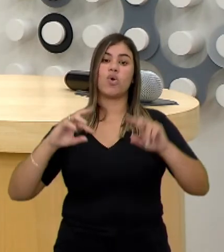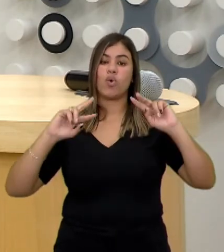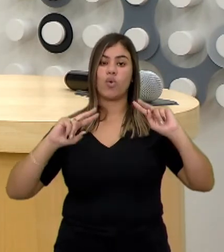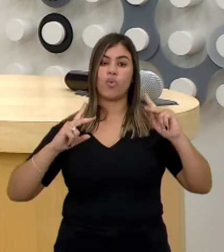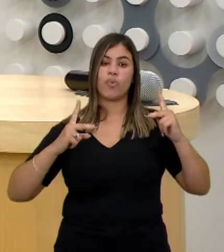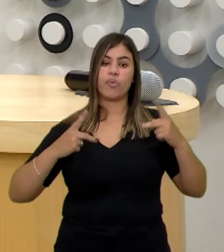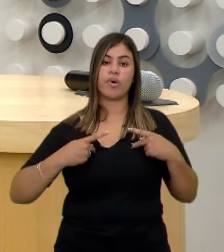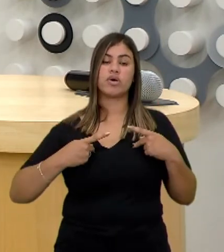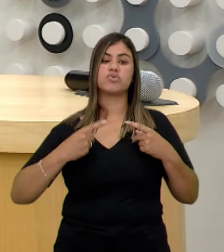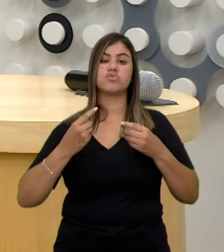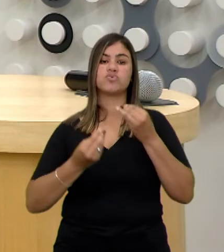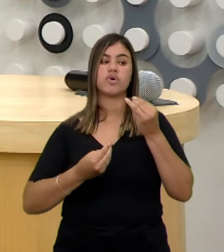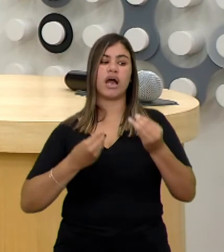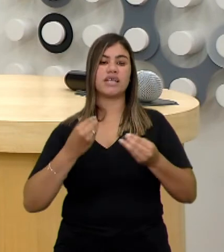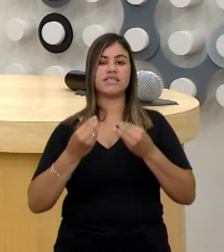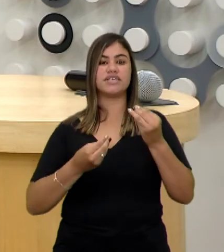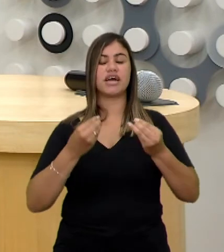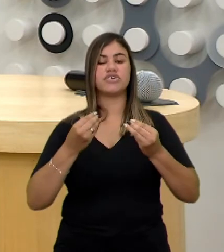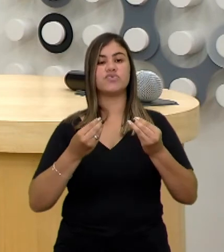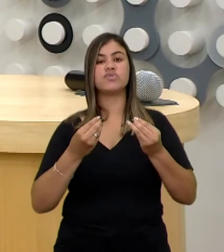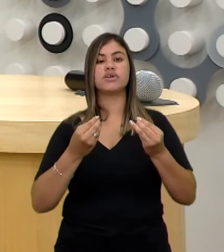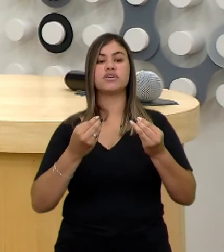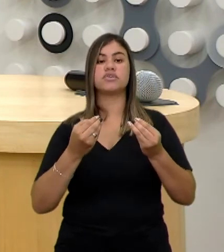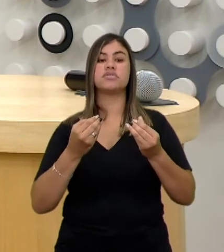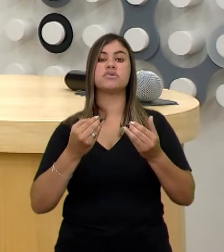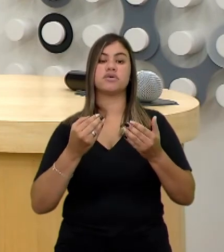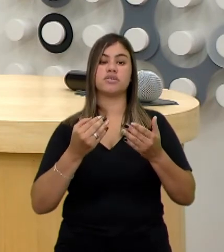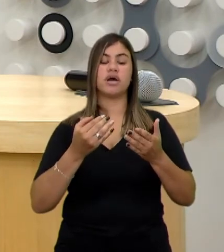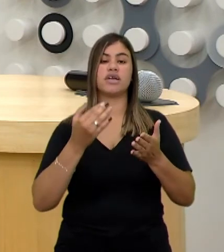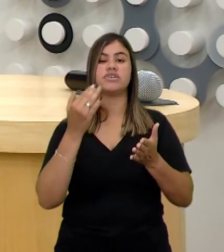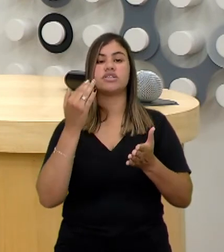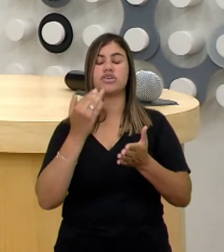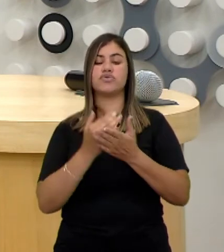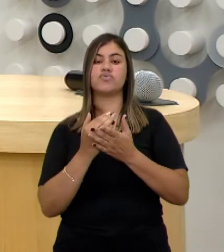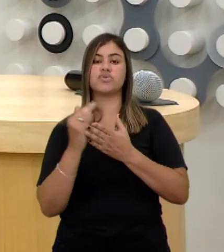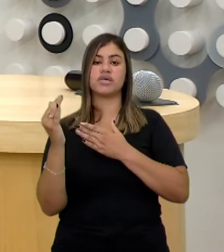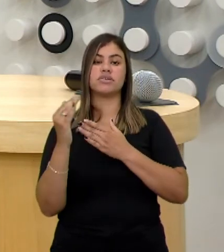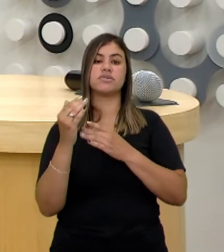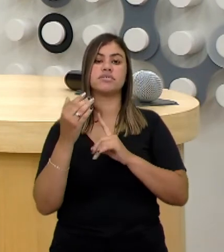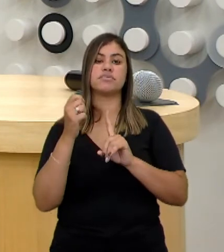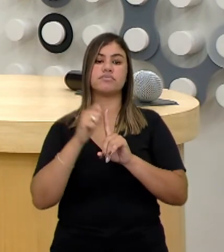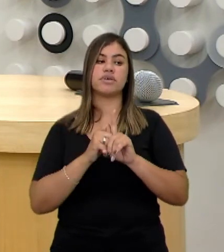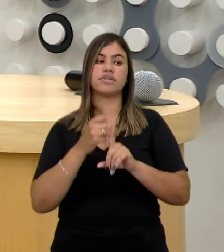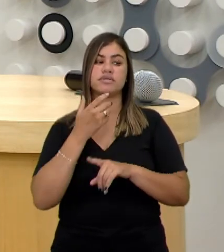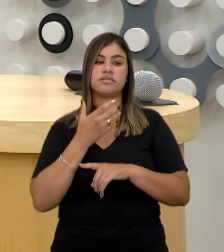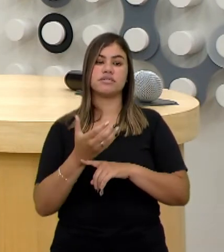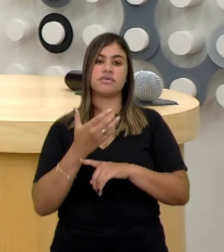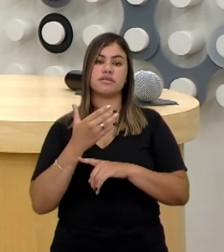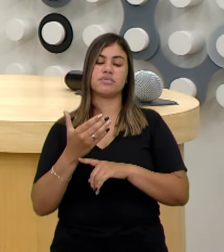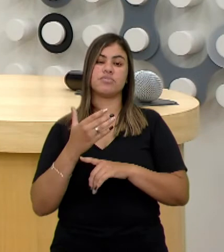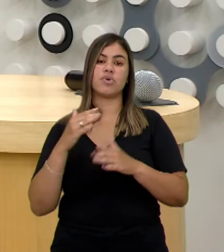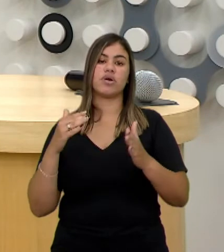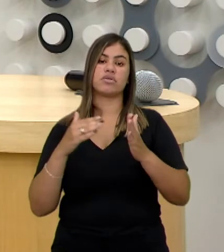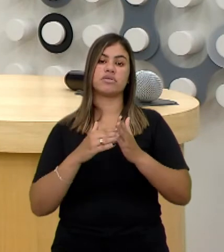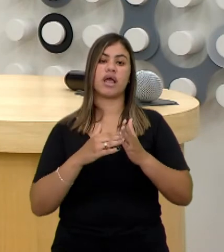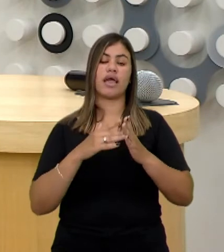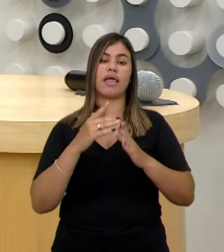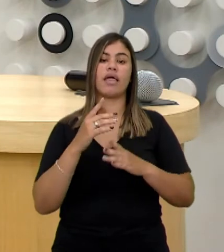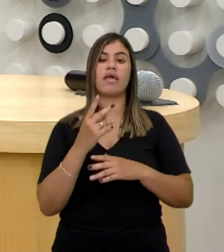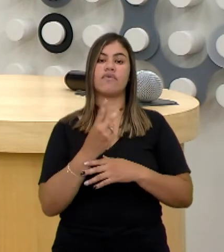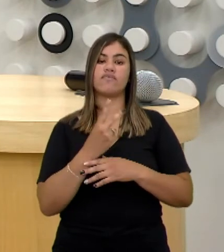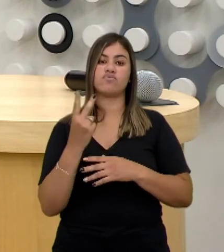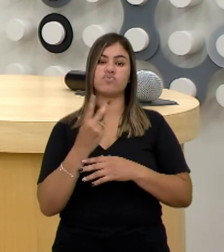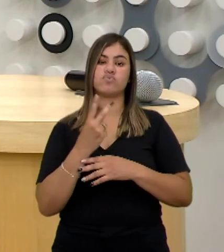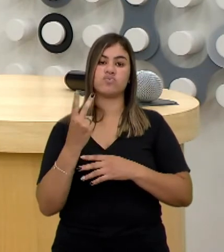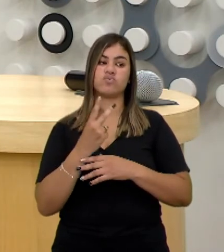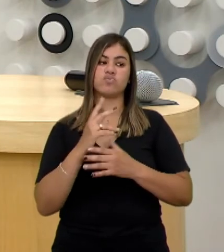dia 31 de dezembro, às 22h30. Então vejam, né, o quanto, né, o nosso período aqui dos